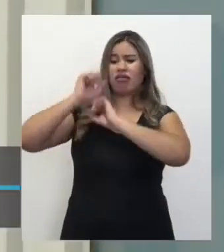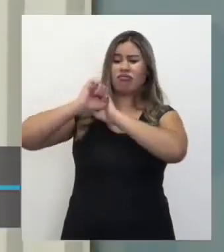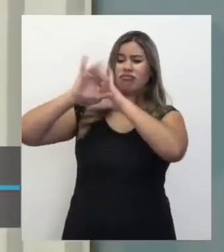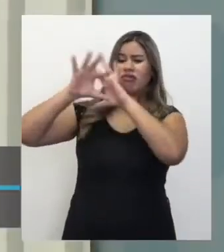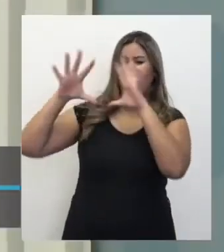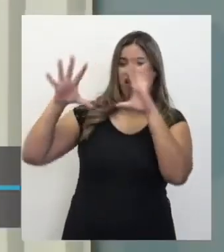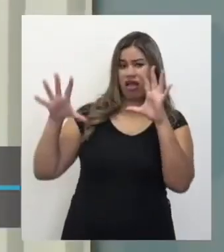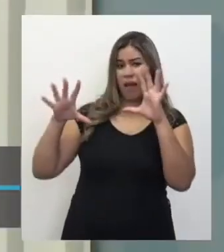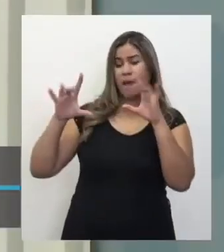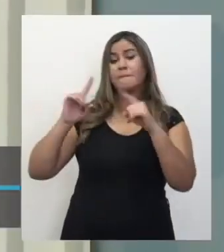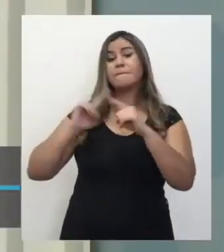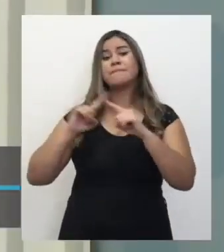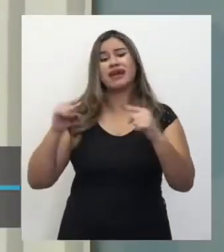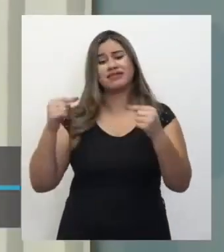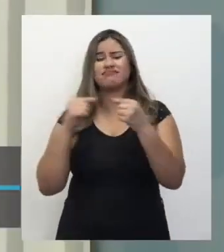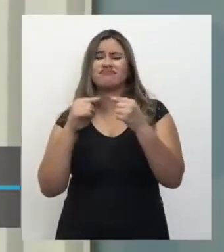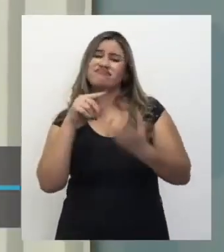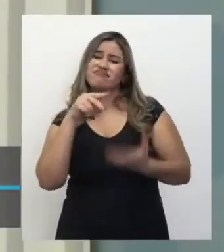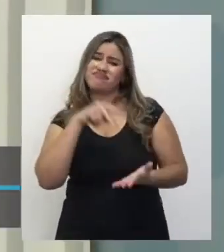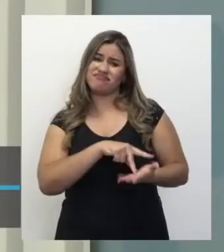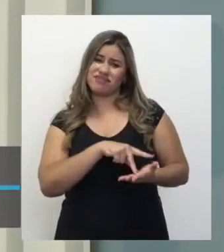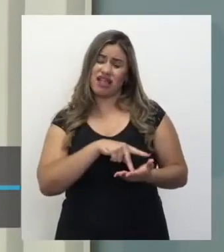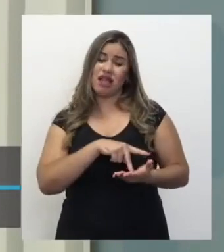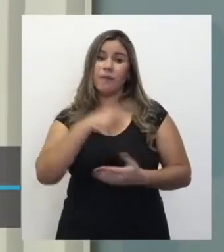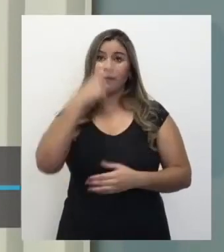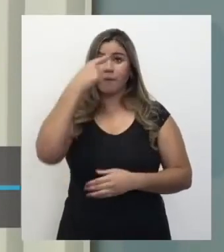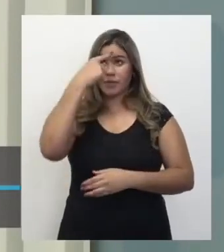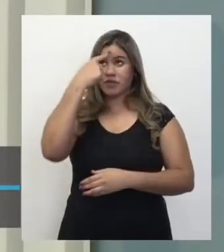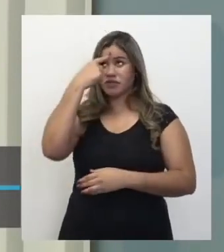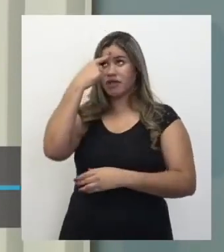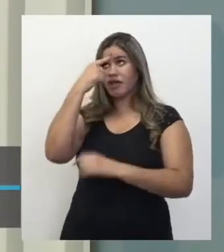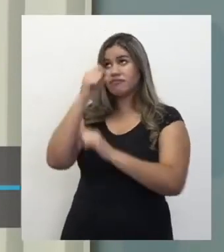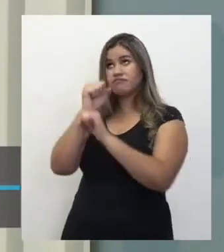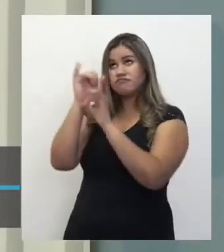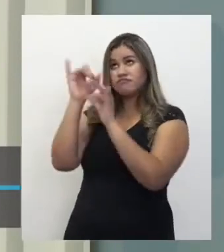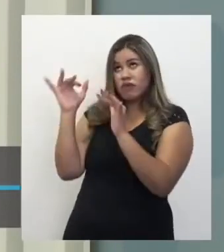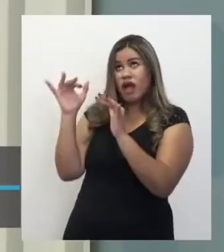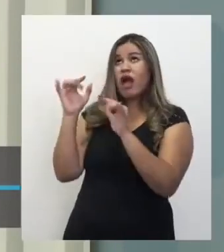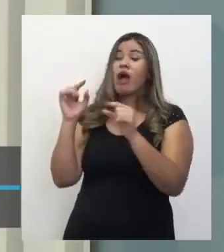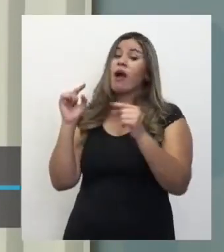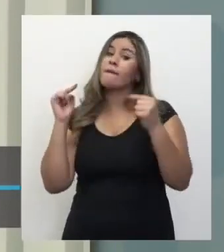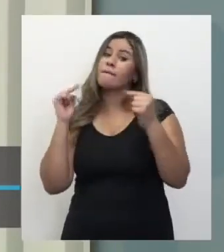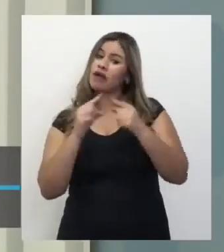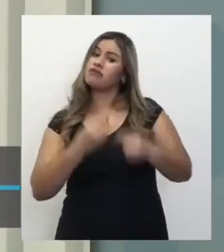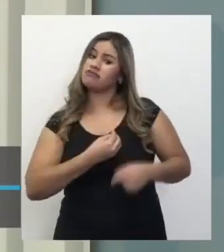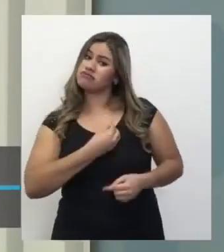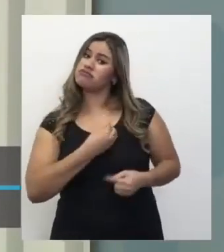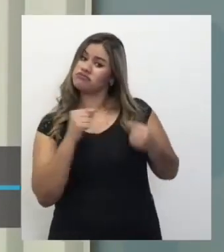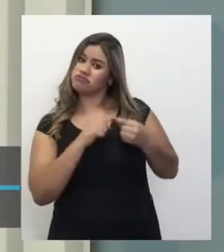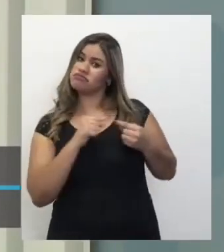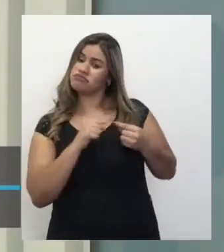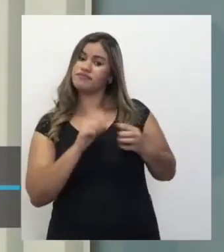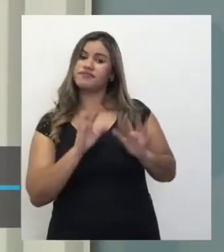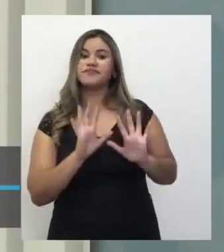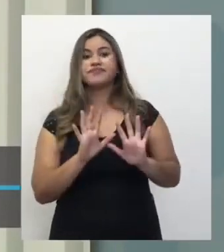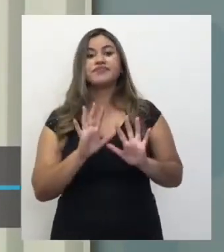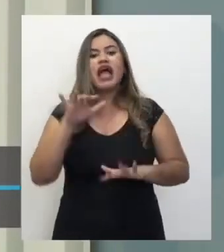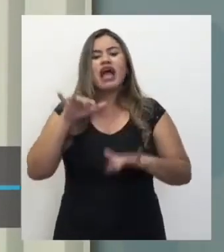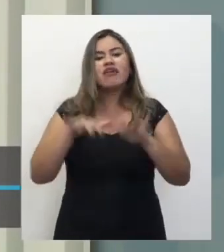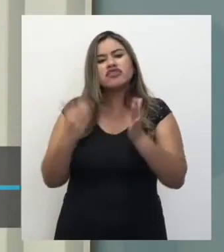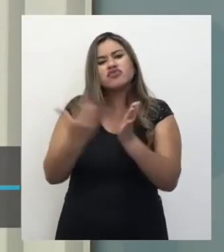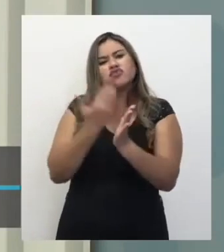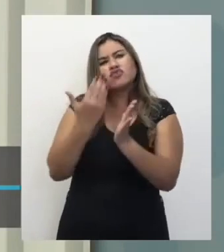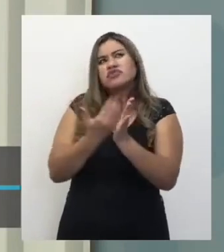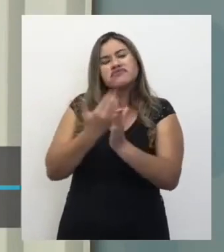ruim é que tem um pé na realidade. Isso. A pessoa cria algo porque existe, né? Mesmo aquele mais fantasioso, você vê sei lá, um livro como